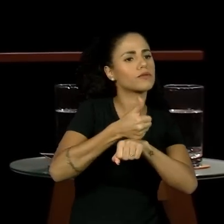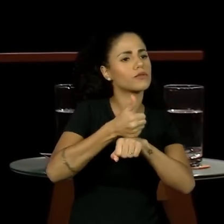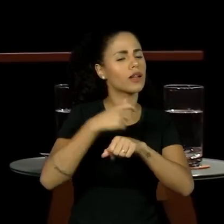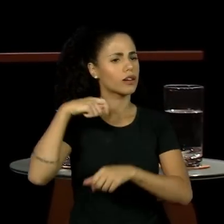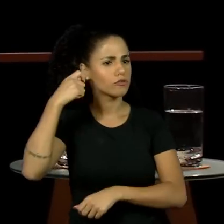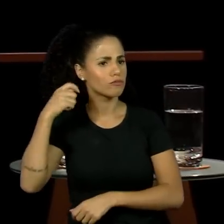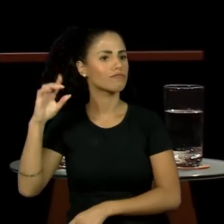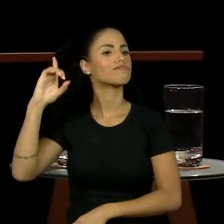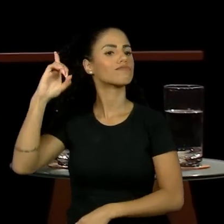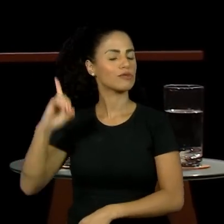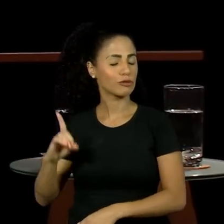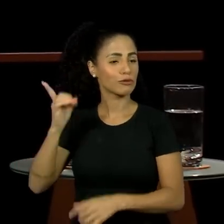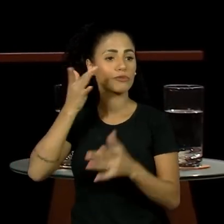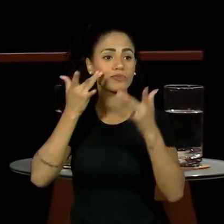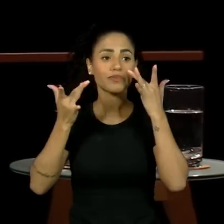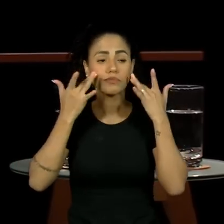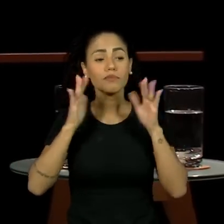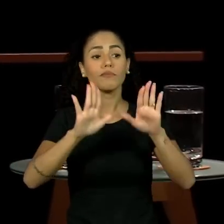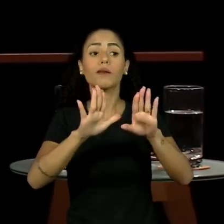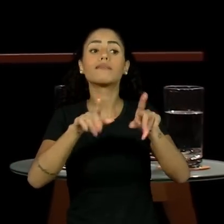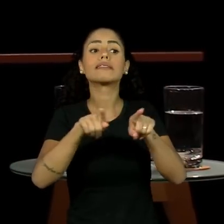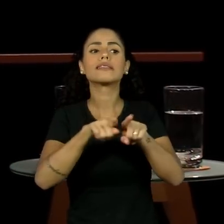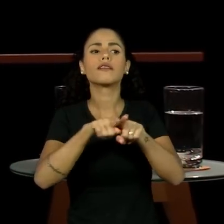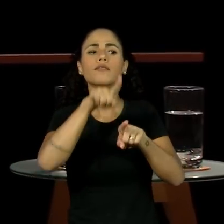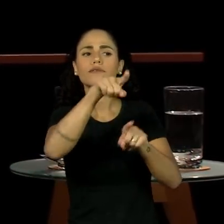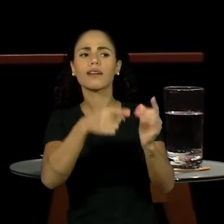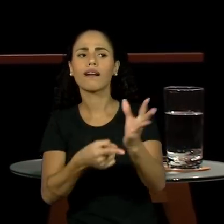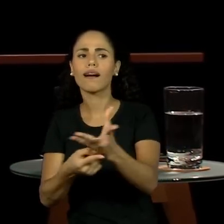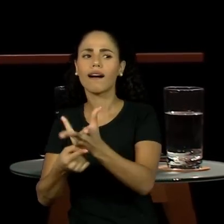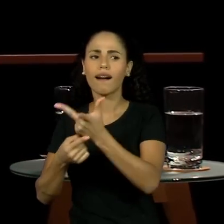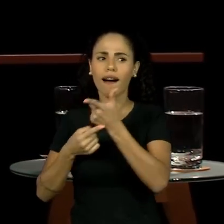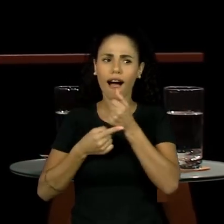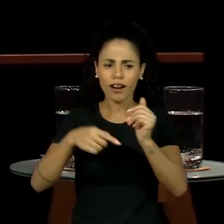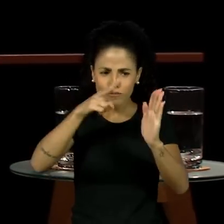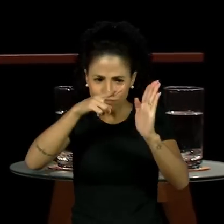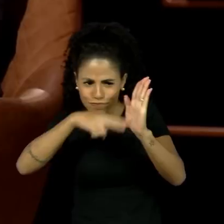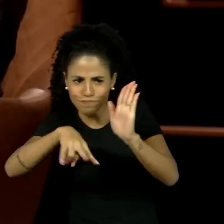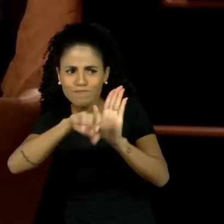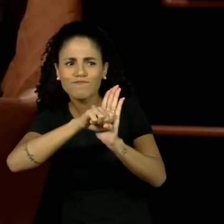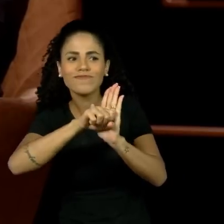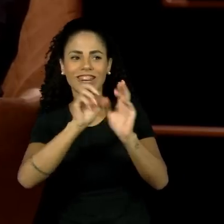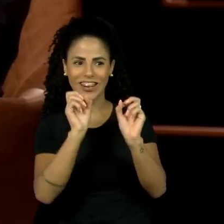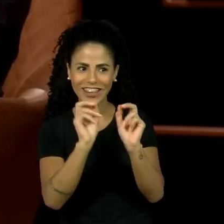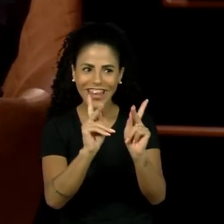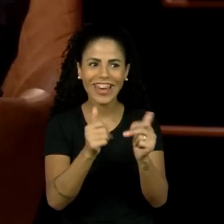como diretor teatral, mas também como artista plástico,